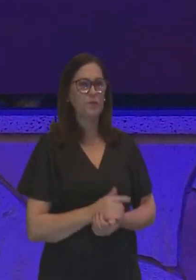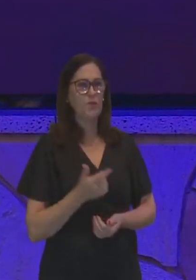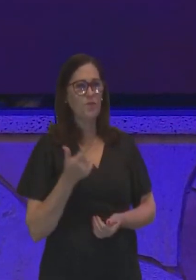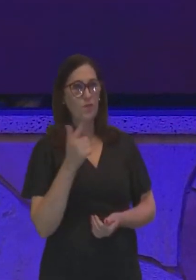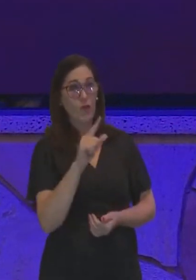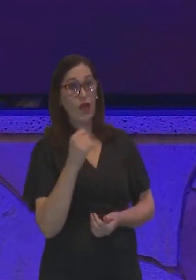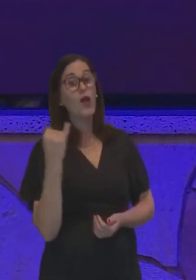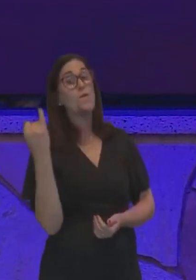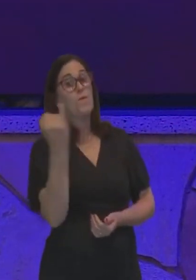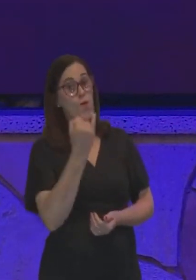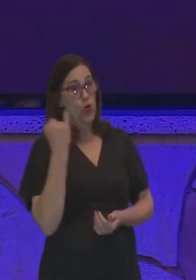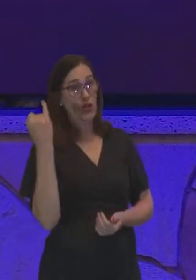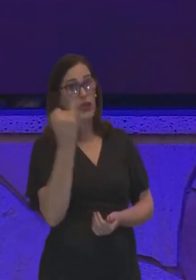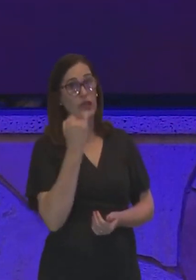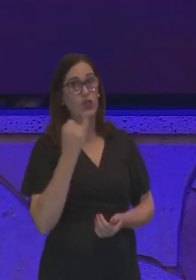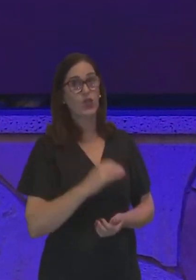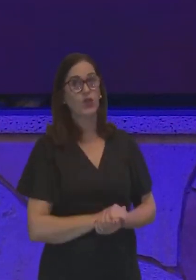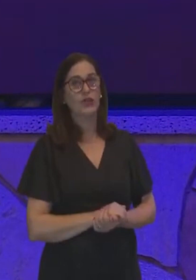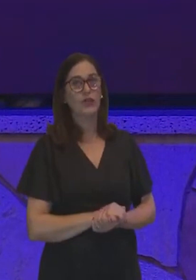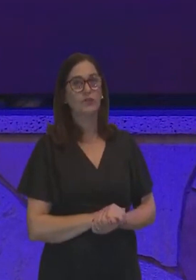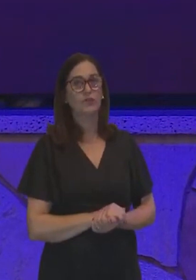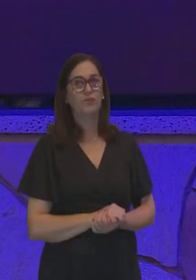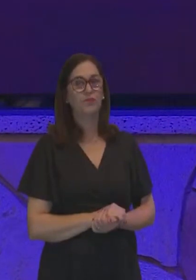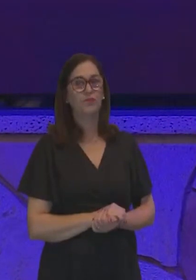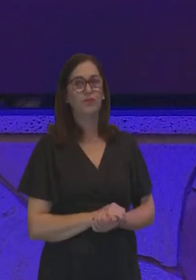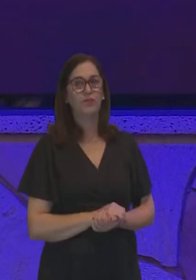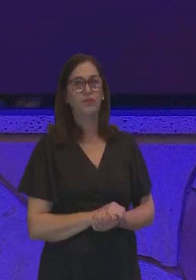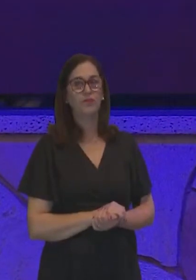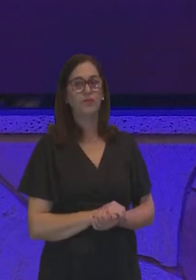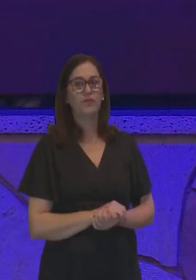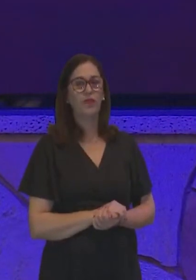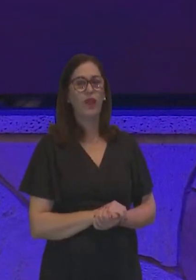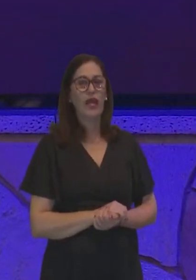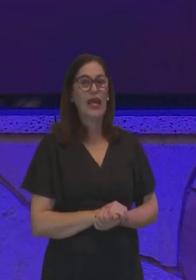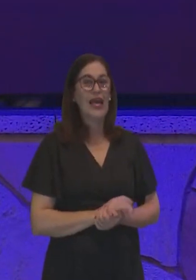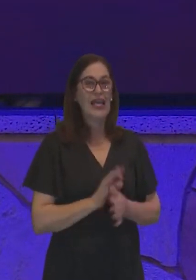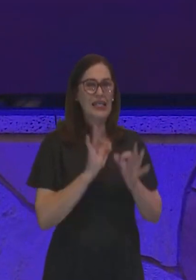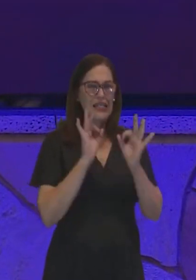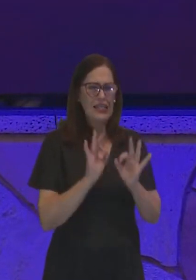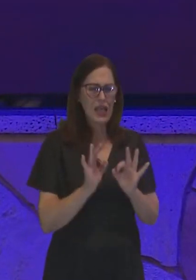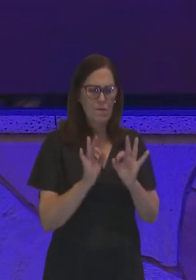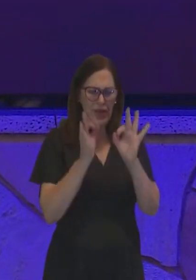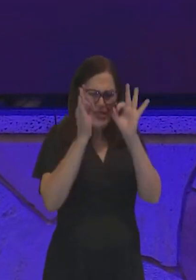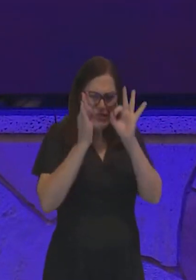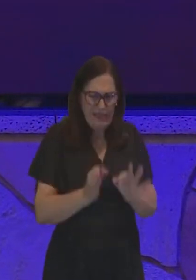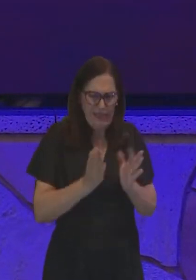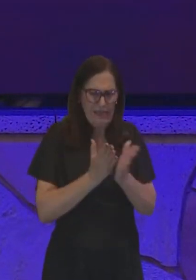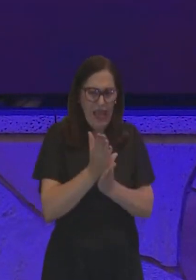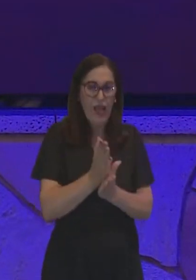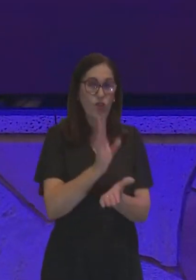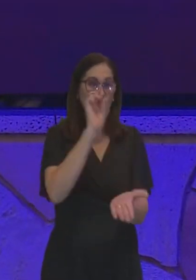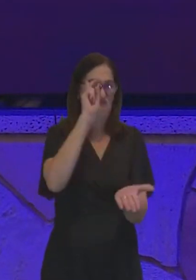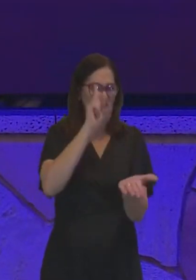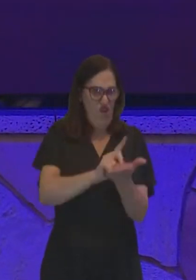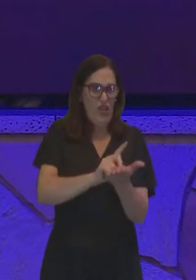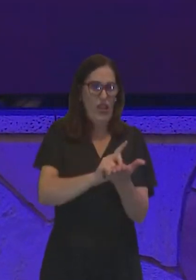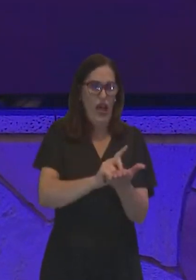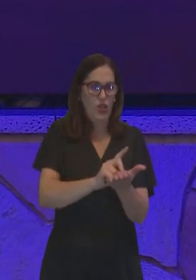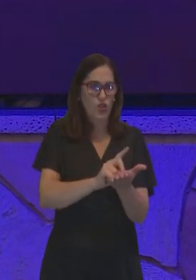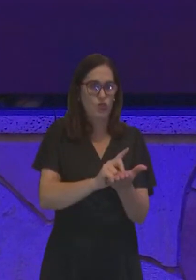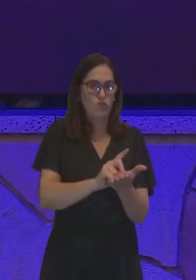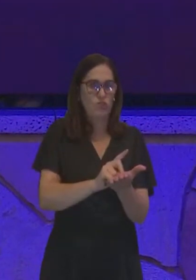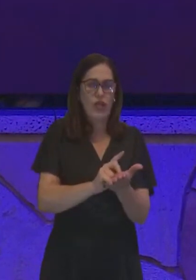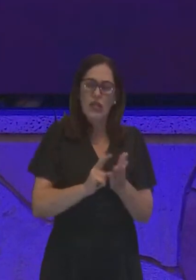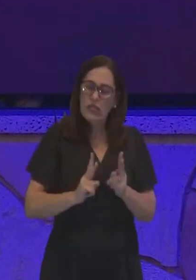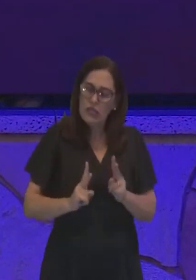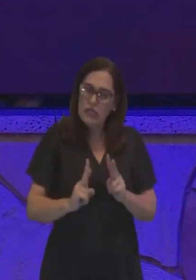muito preciosa: hajam sempre com honestidade e verdade. Coloquem